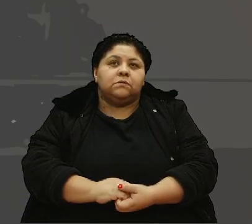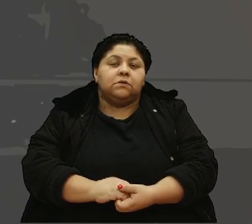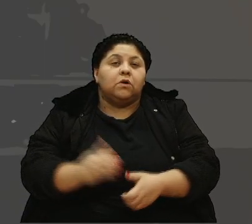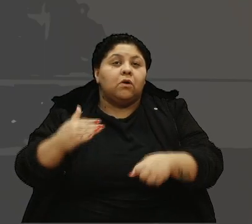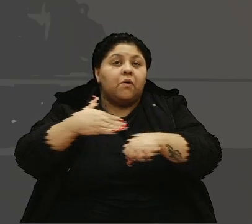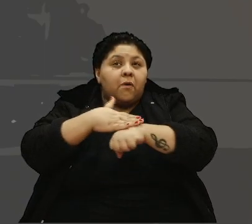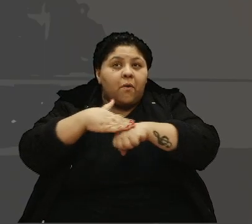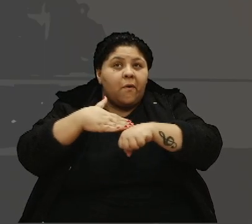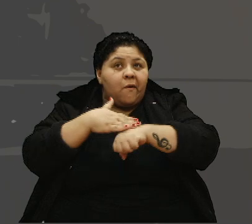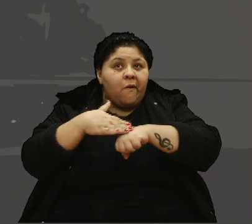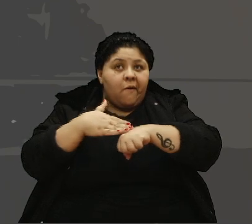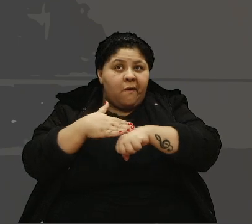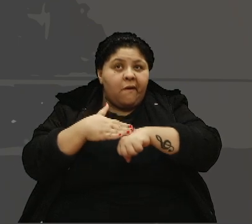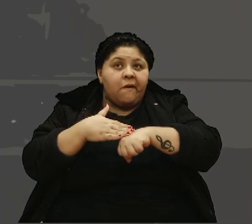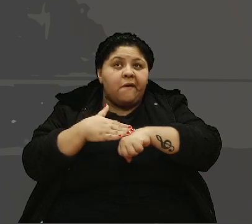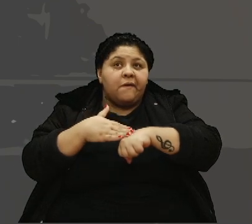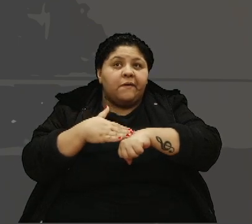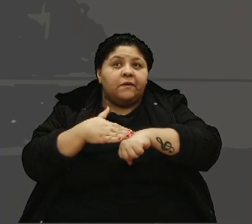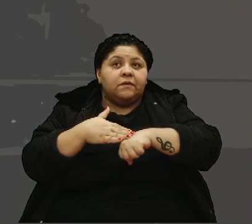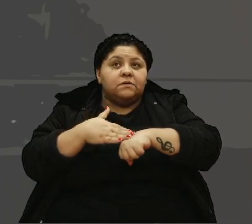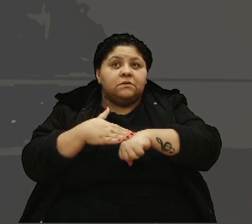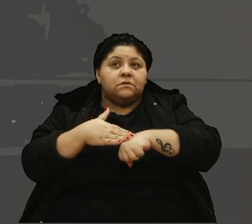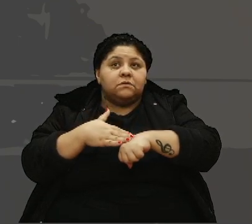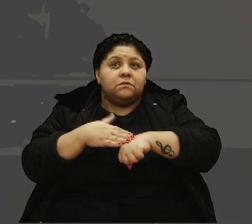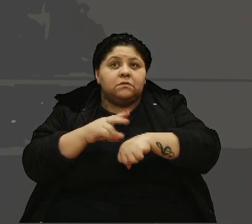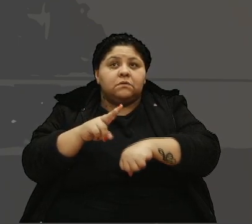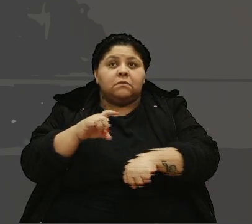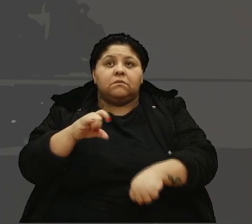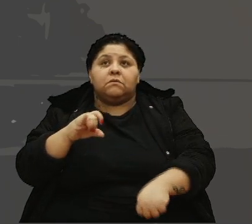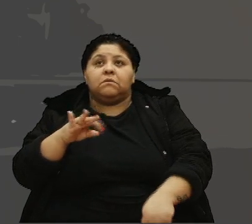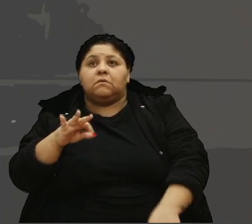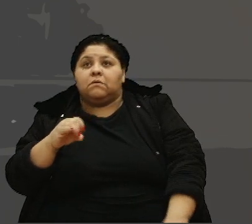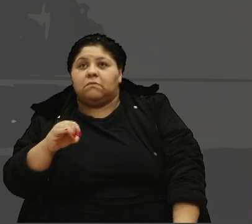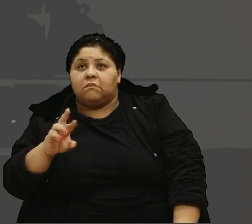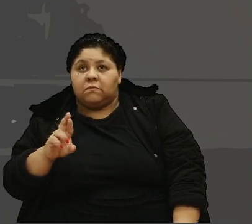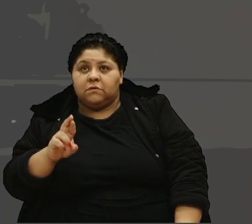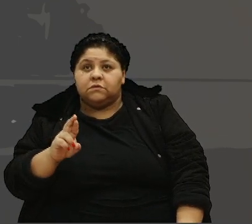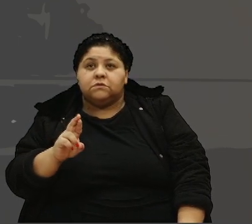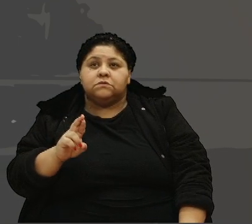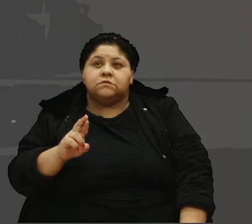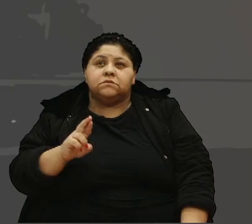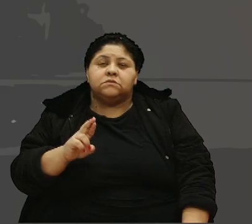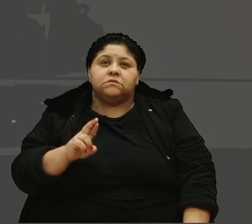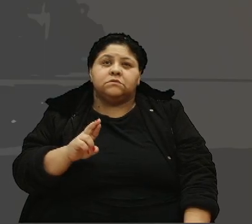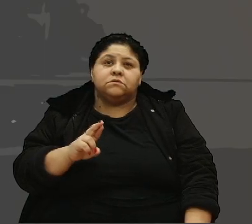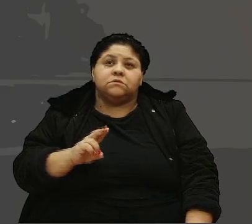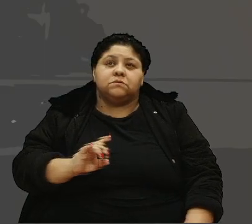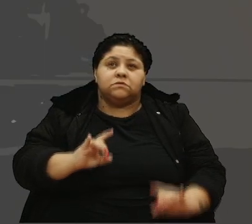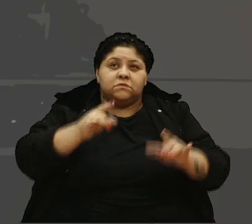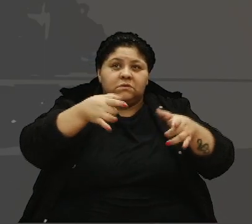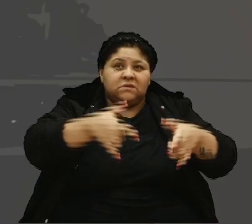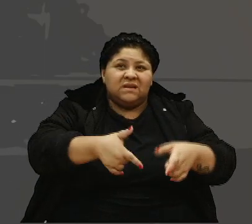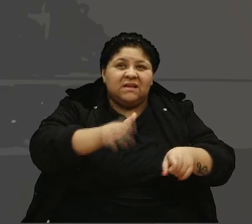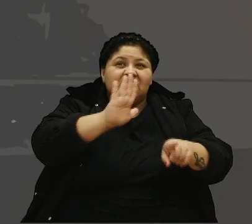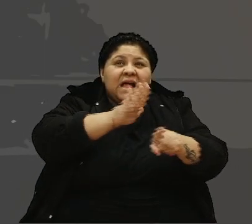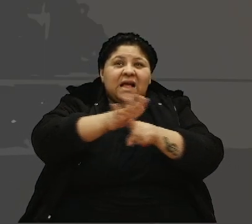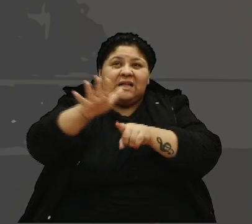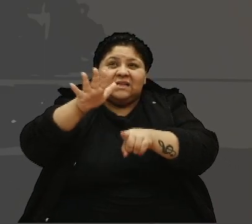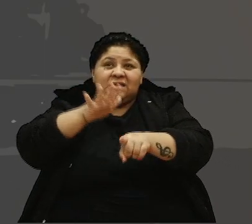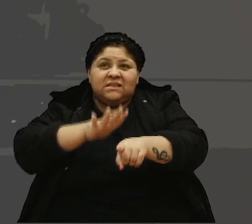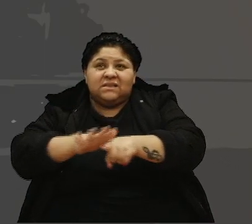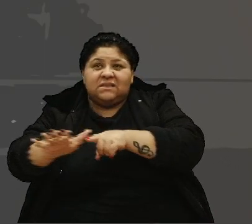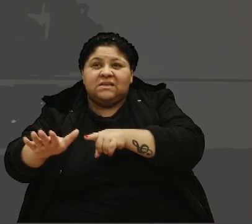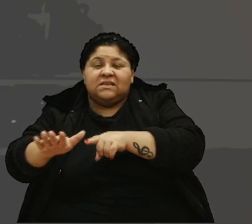Conversamos com o seu Vitor, questão sobre os leitos, a demanda, a questão